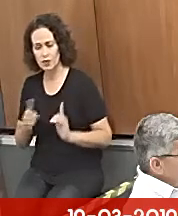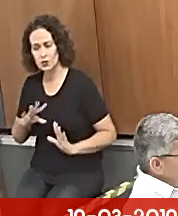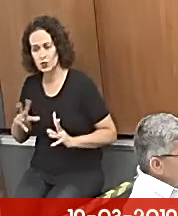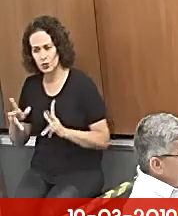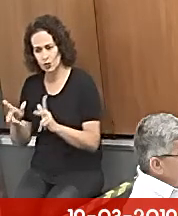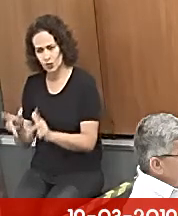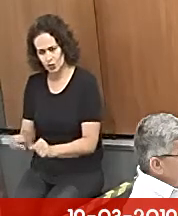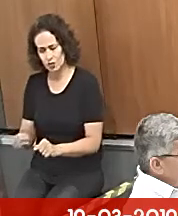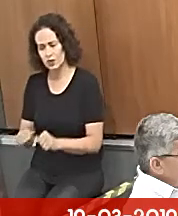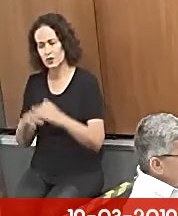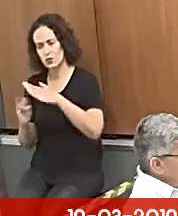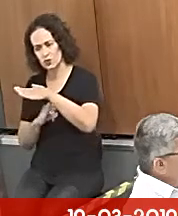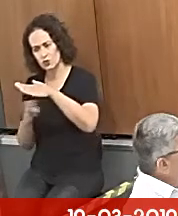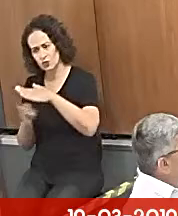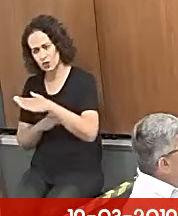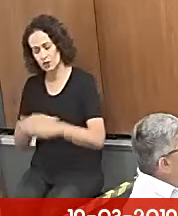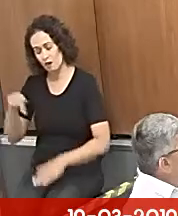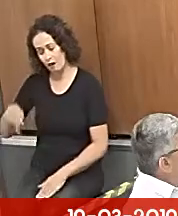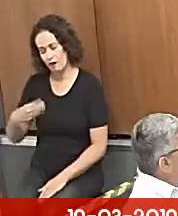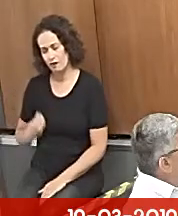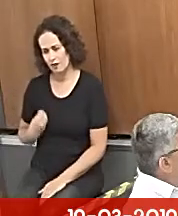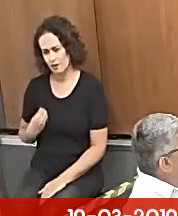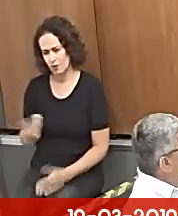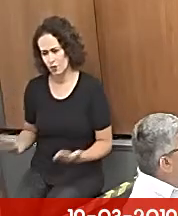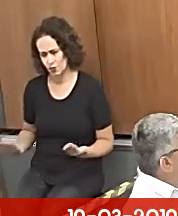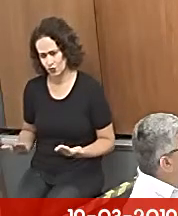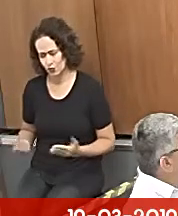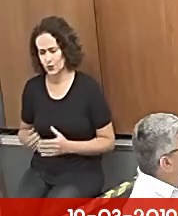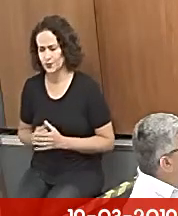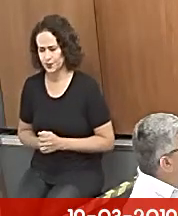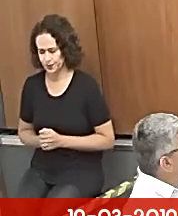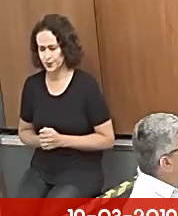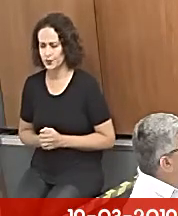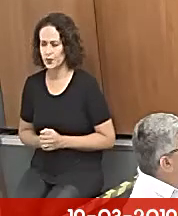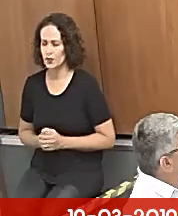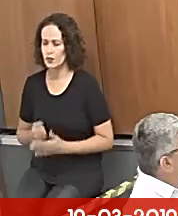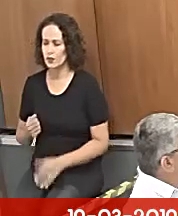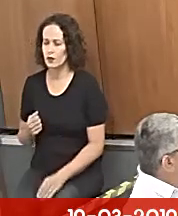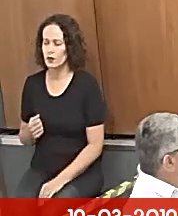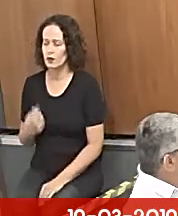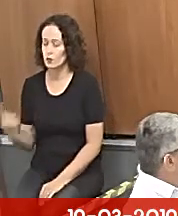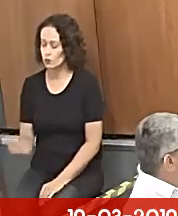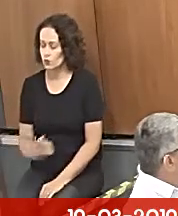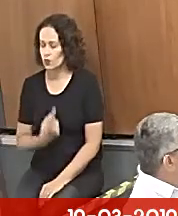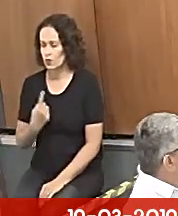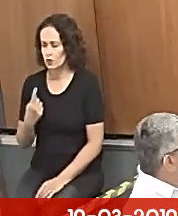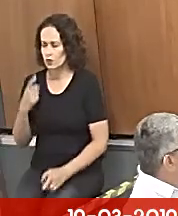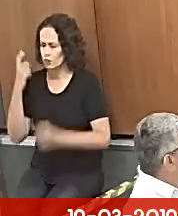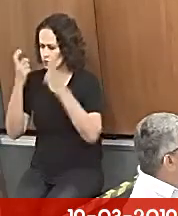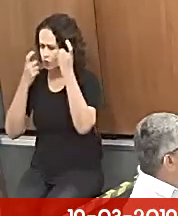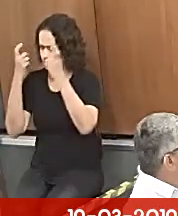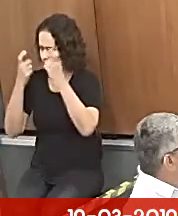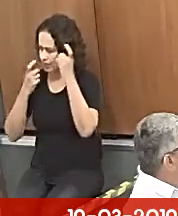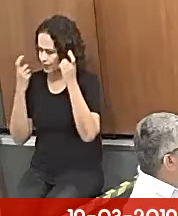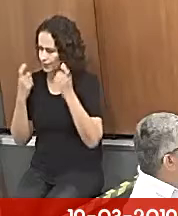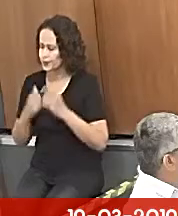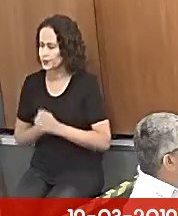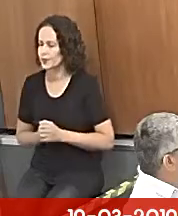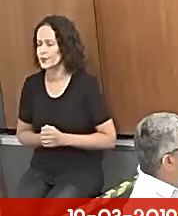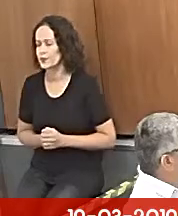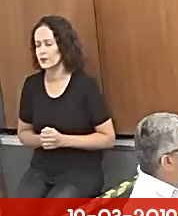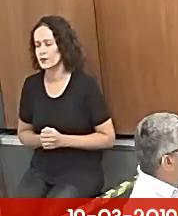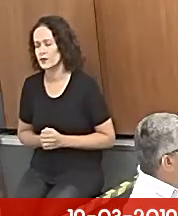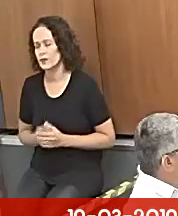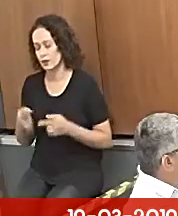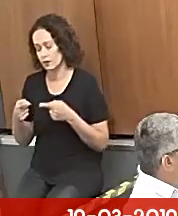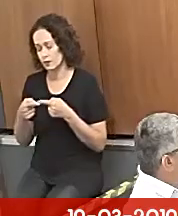estão perfeito era isso nós a nossa preocupação pra finalizar a fala da senhora é que